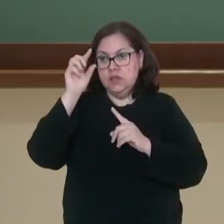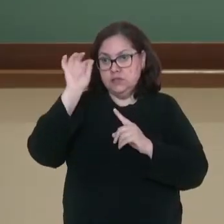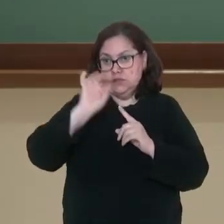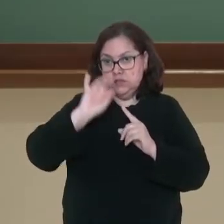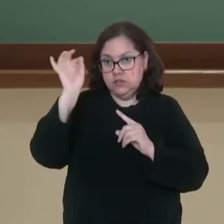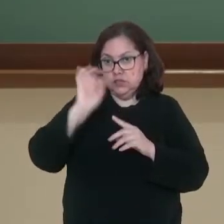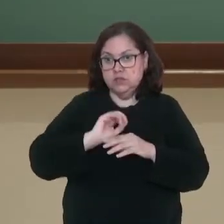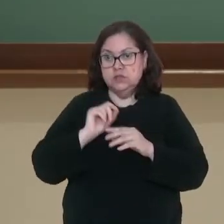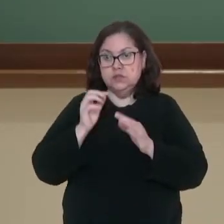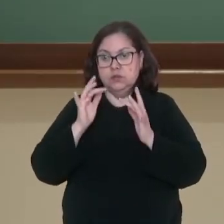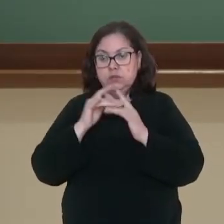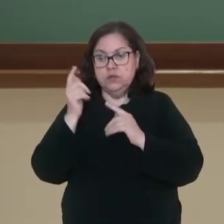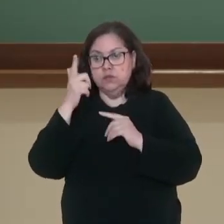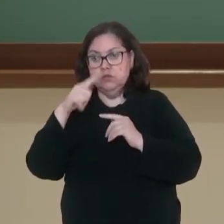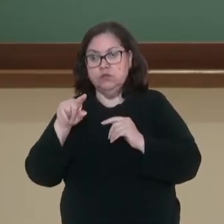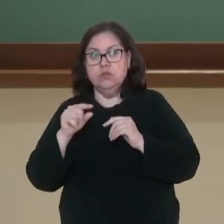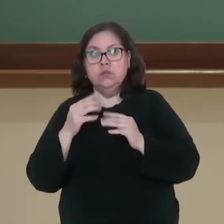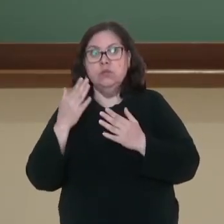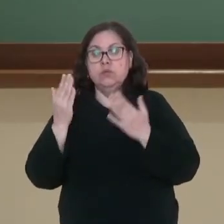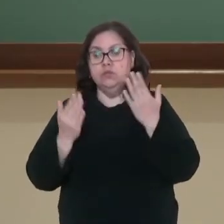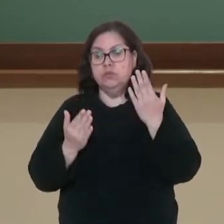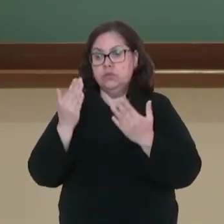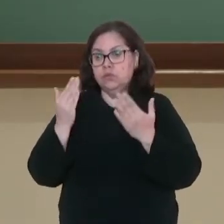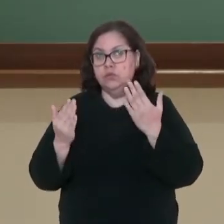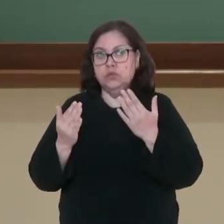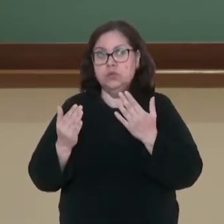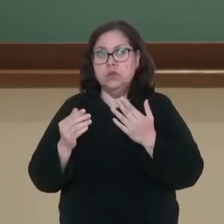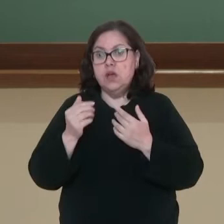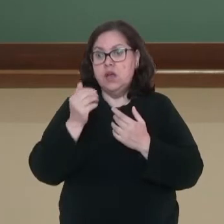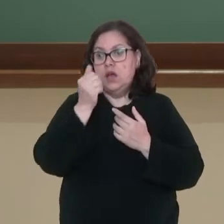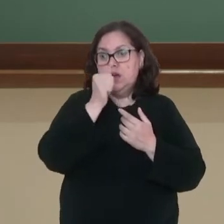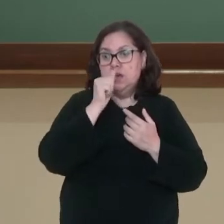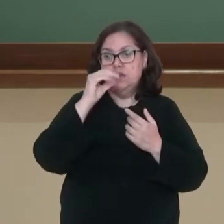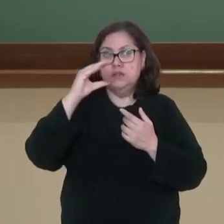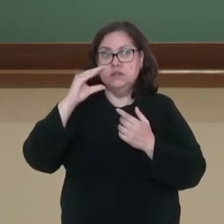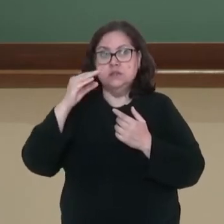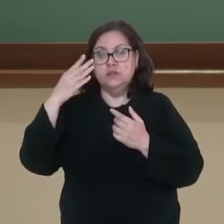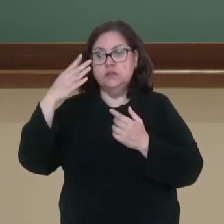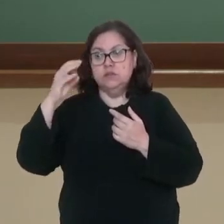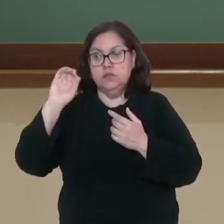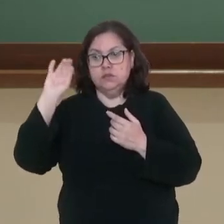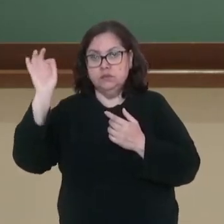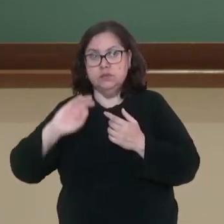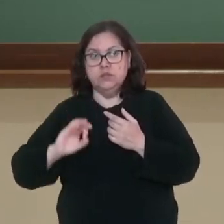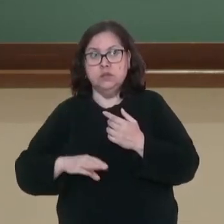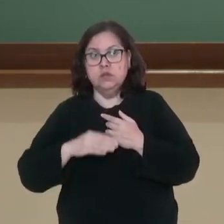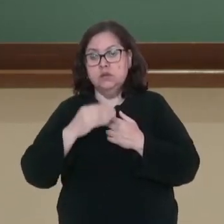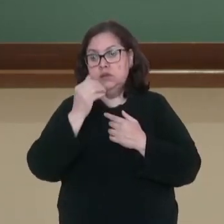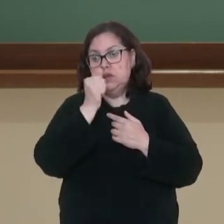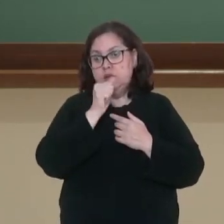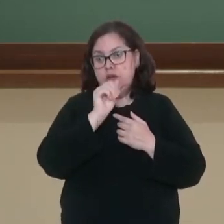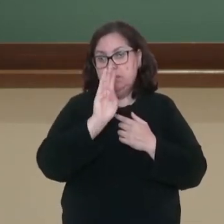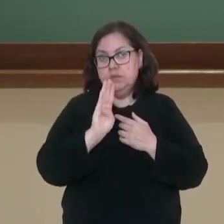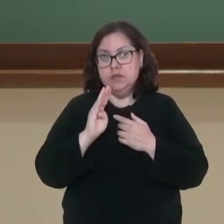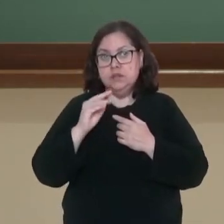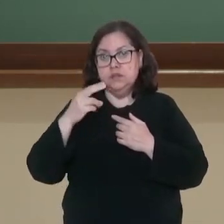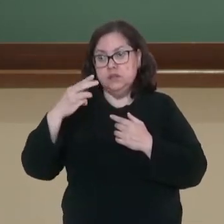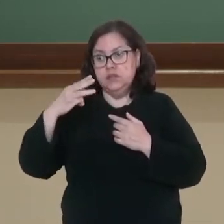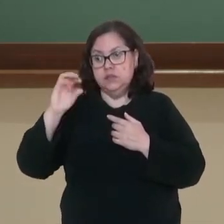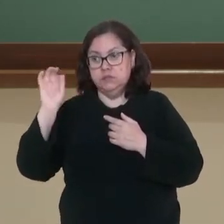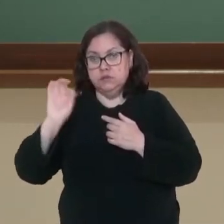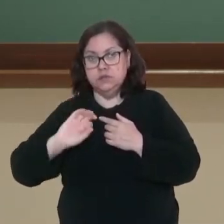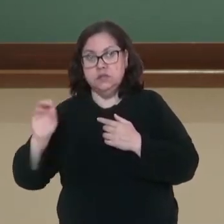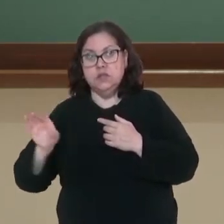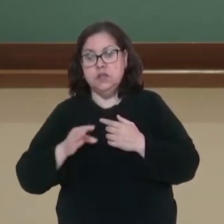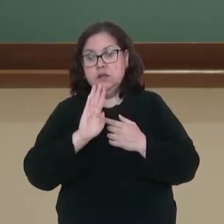taxas de recombinação entre o gene A e C de 40%, entre o gene A e B de